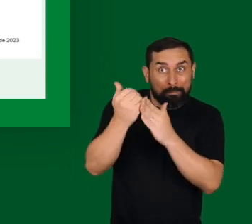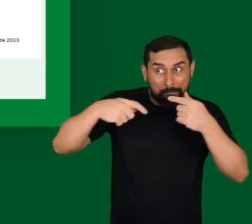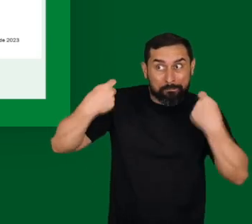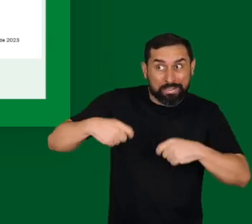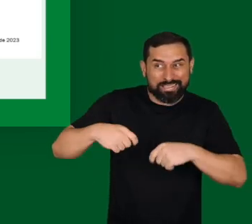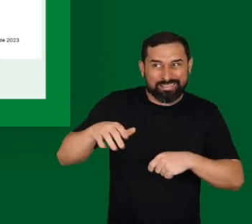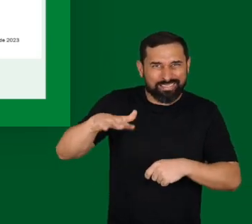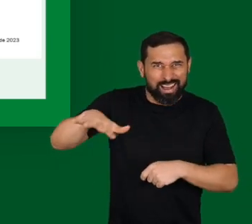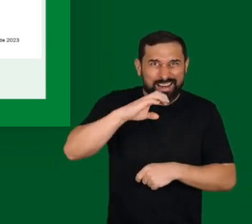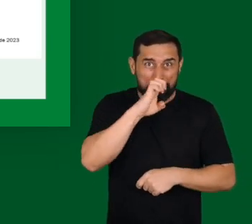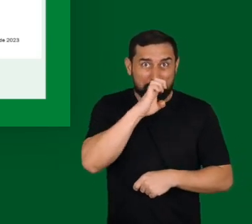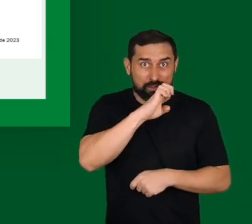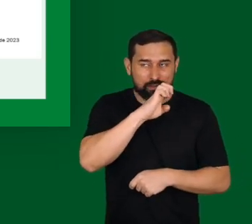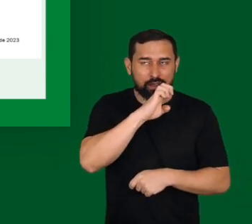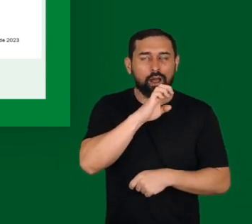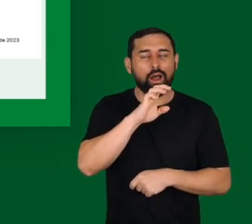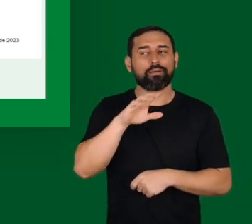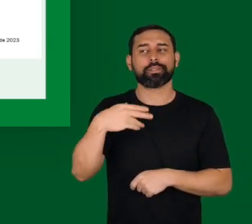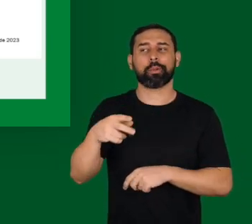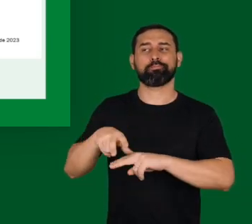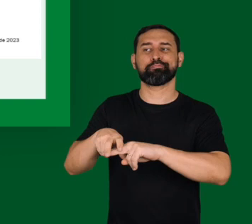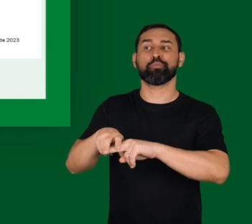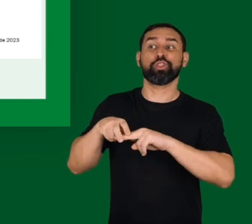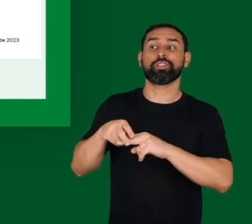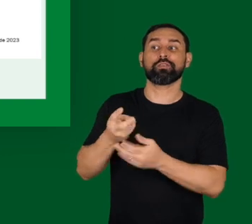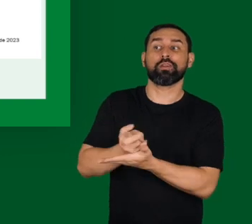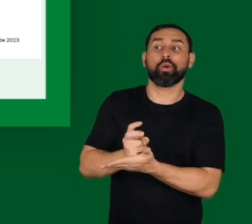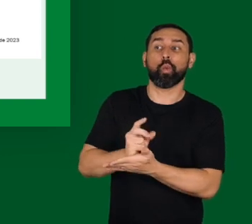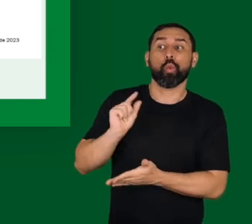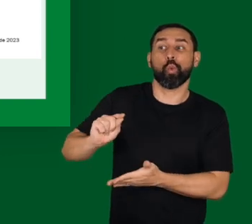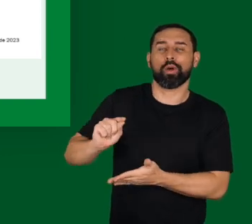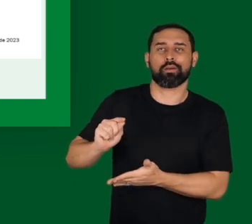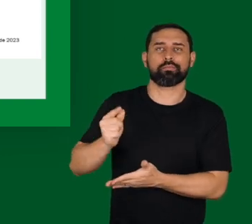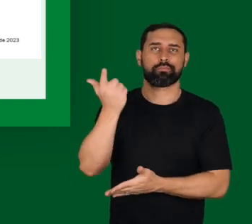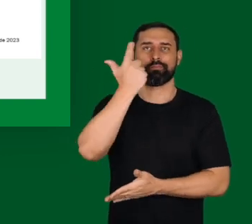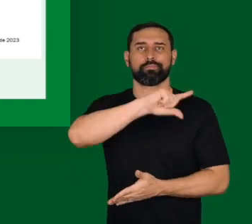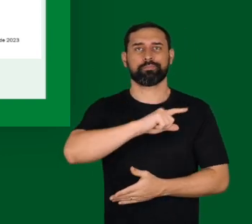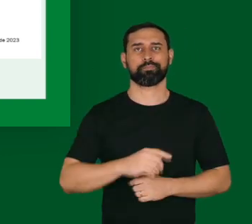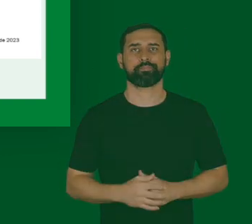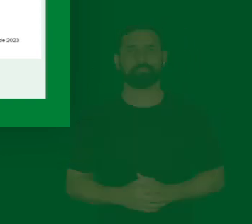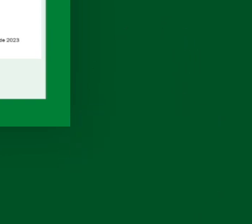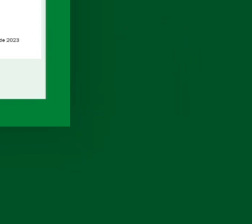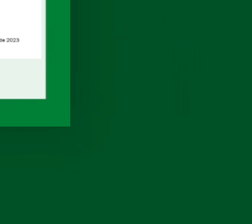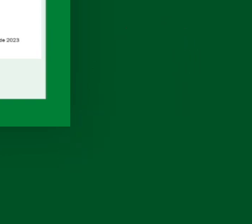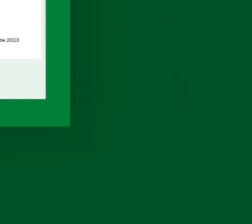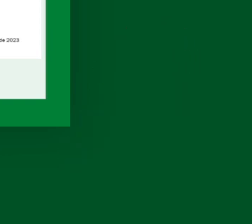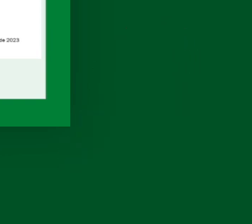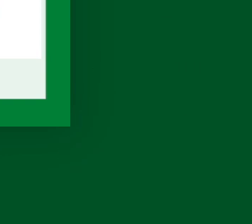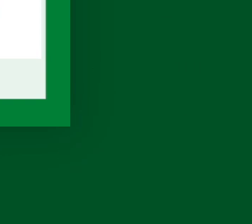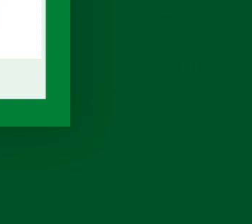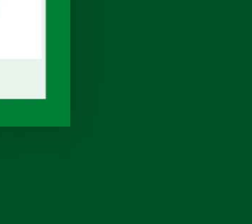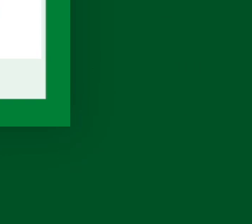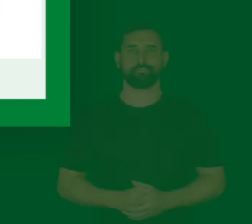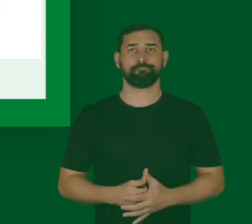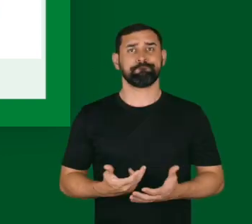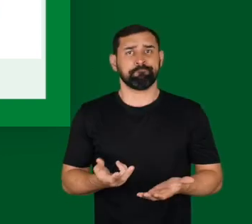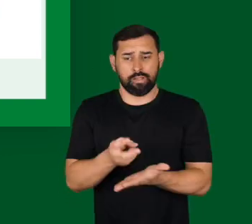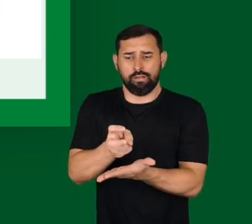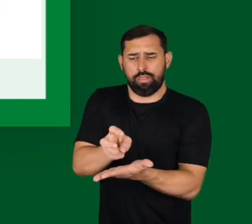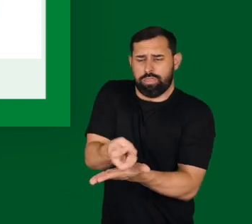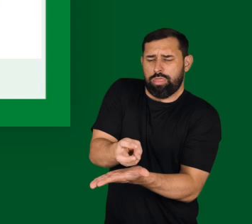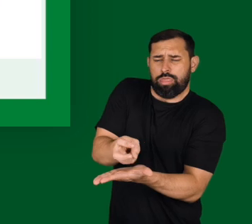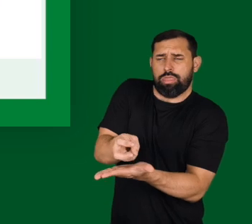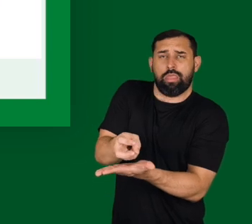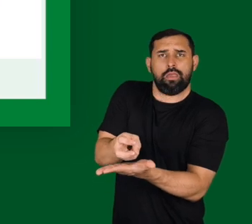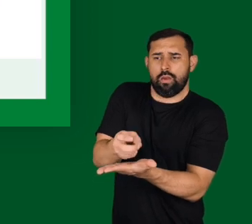ser realizado de exame complementar na emergência para investigar a crise convulsiva, ok? Então vamos lá. Então, o que